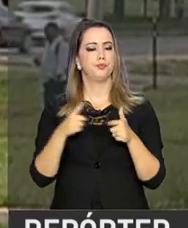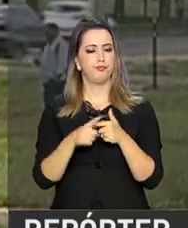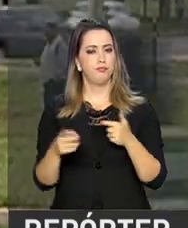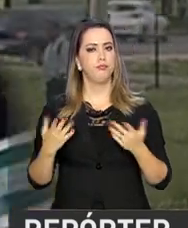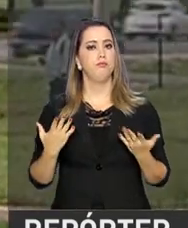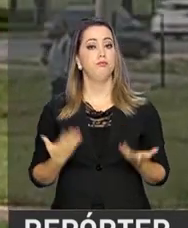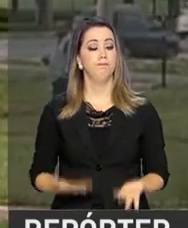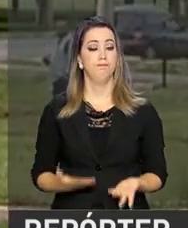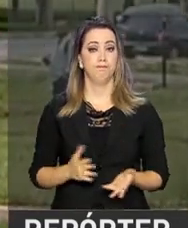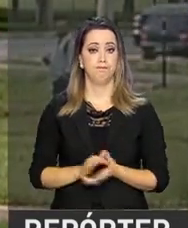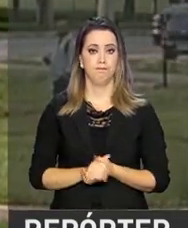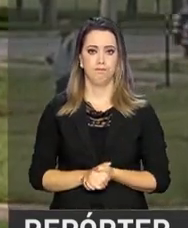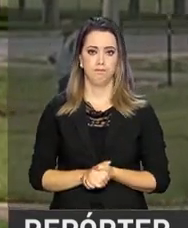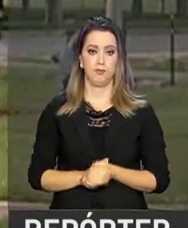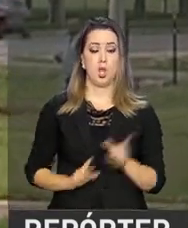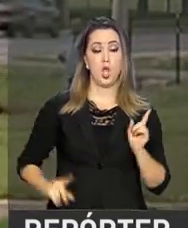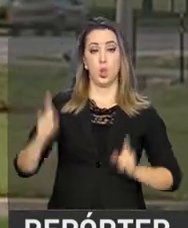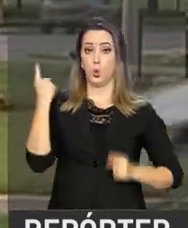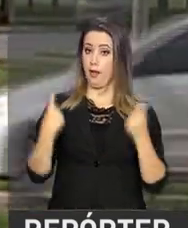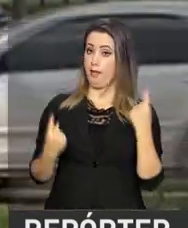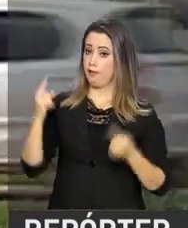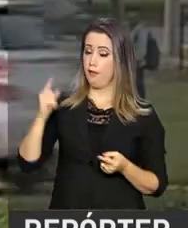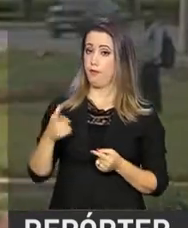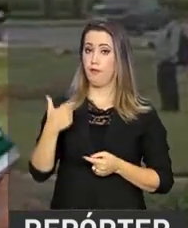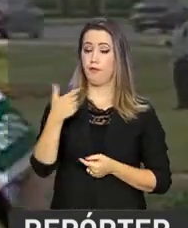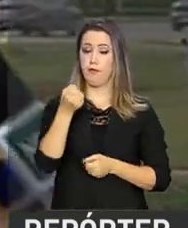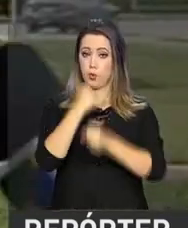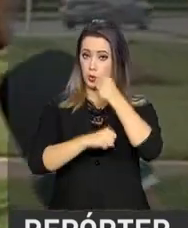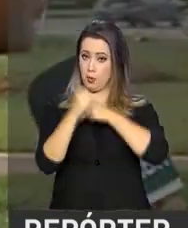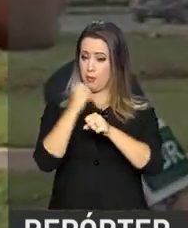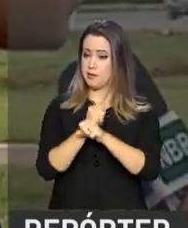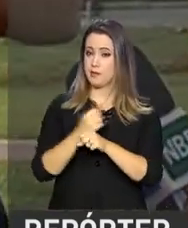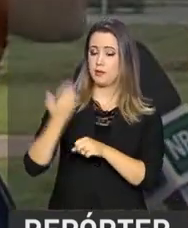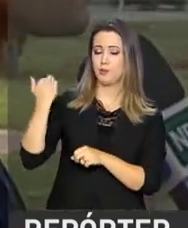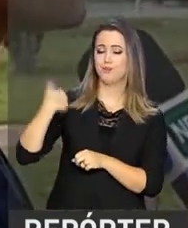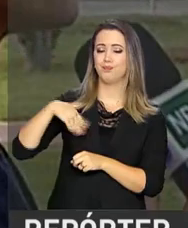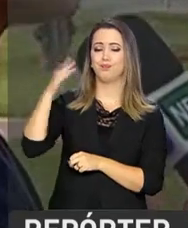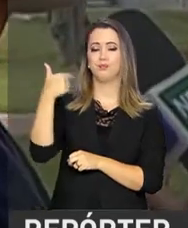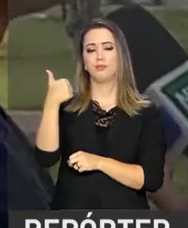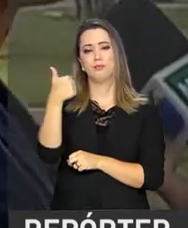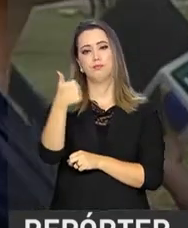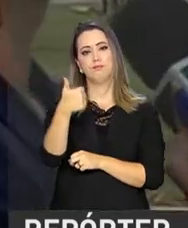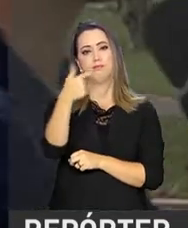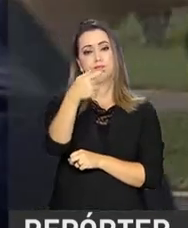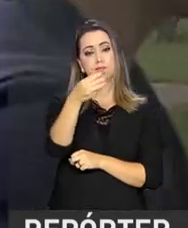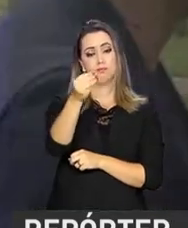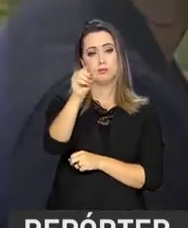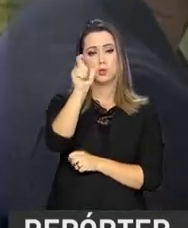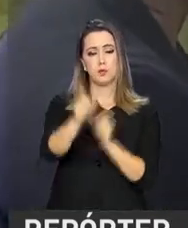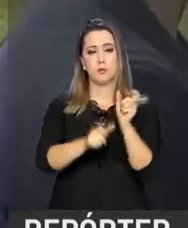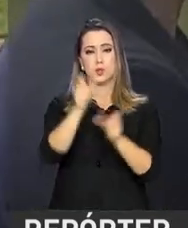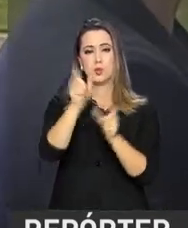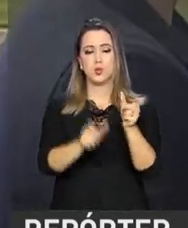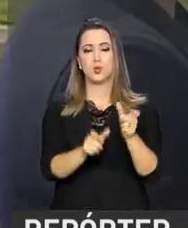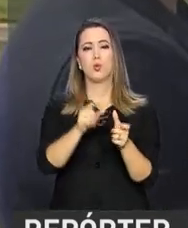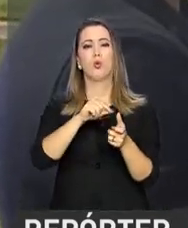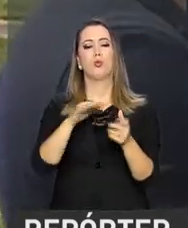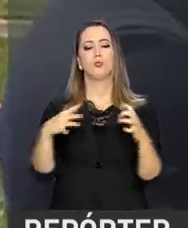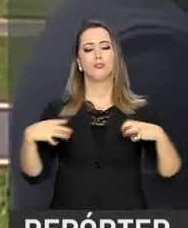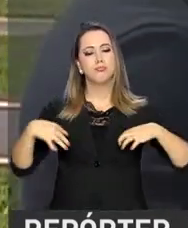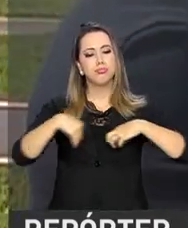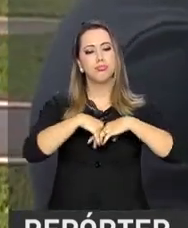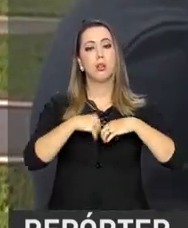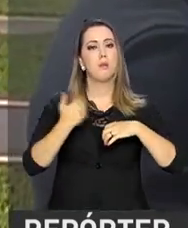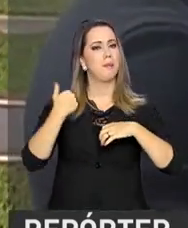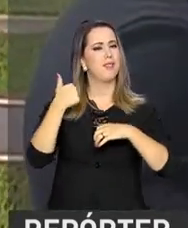acidentes. E no carnaval de 2017 foram mais de 1.700 acidentes, sendo 140 mortes.